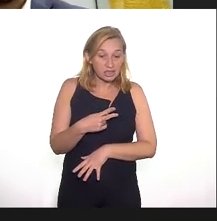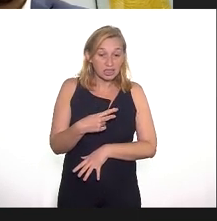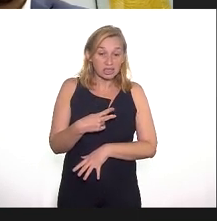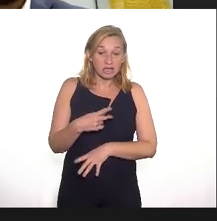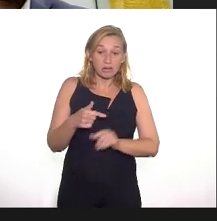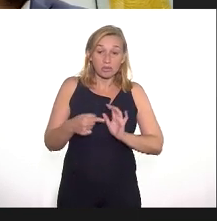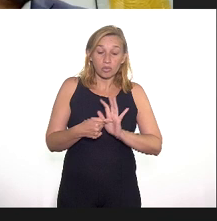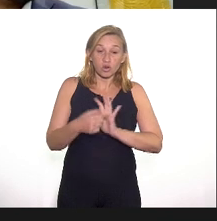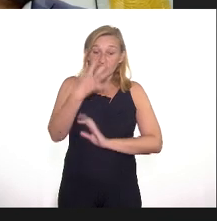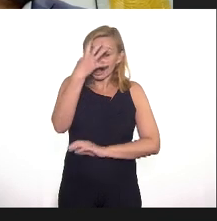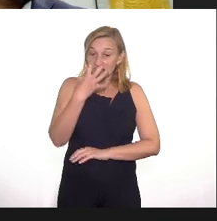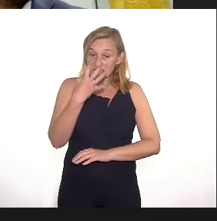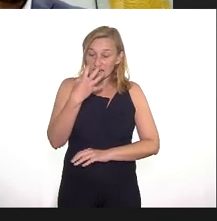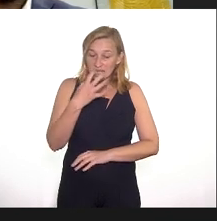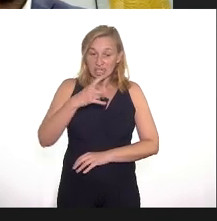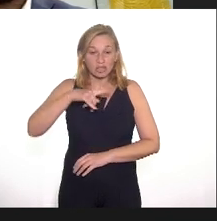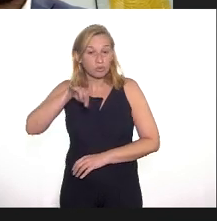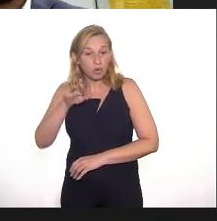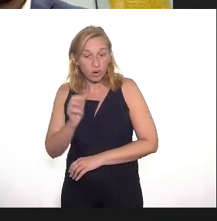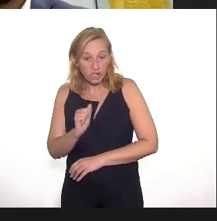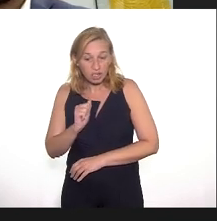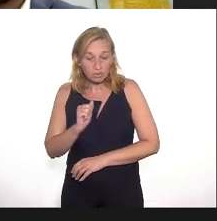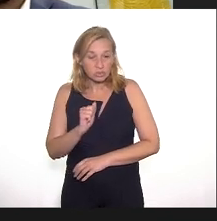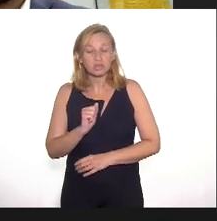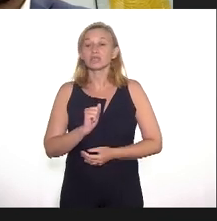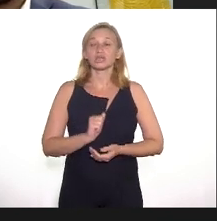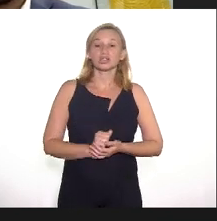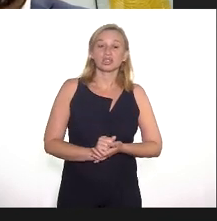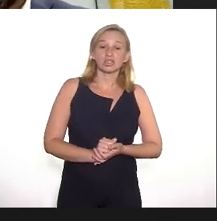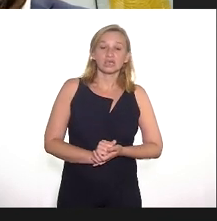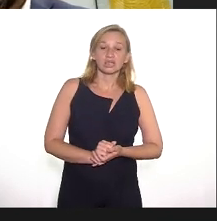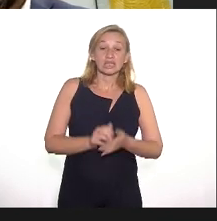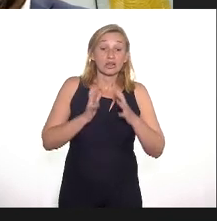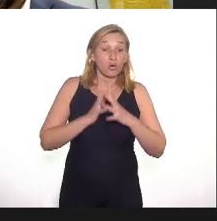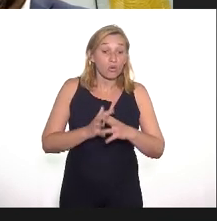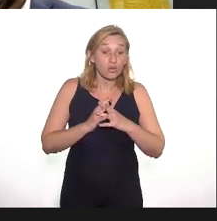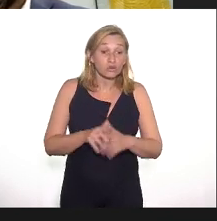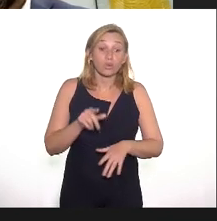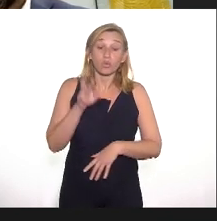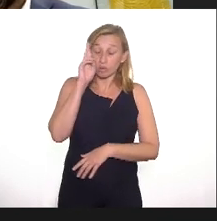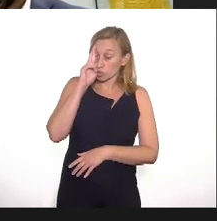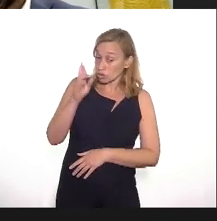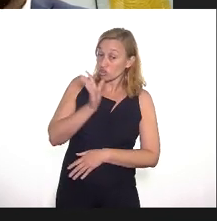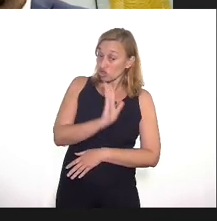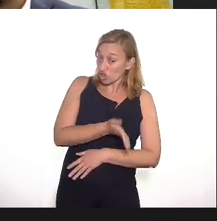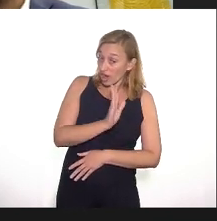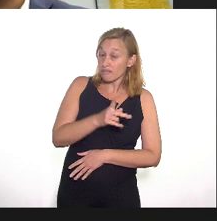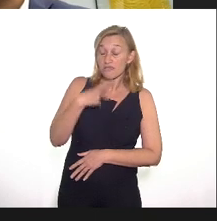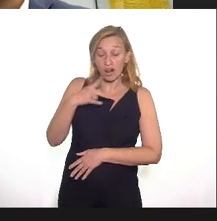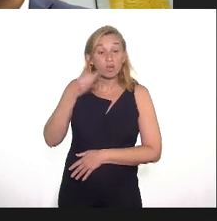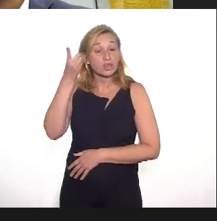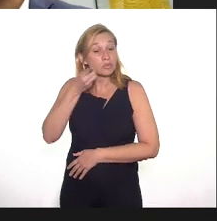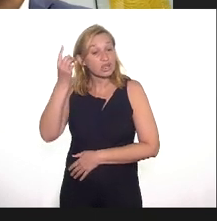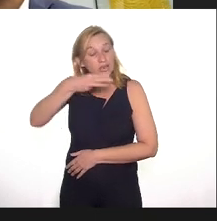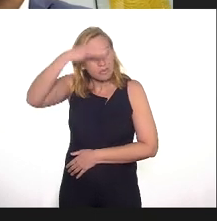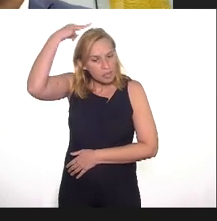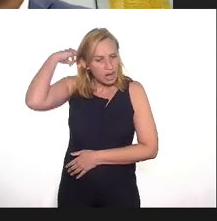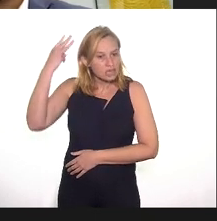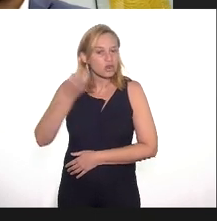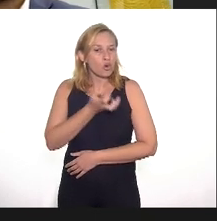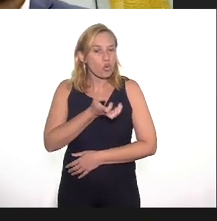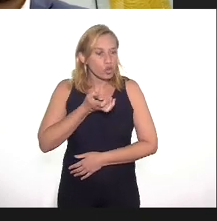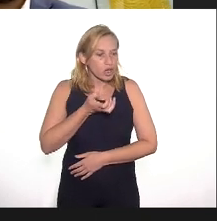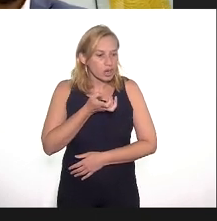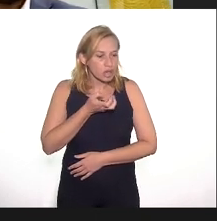seriedade deste programa em função da complexidade, como você mesmo já afirmou, deputado Márcio. Eu que